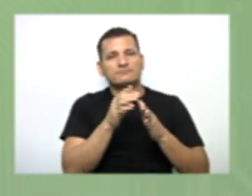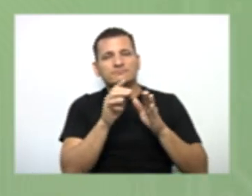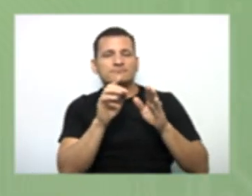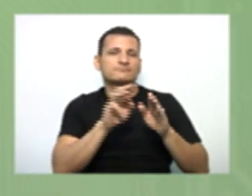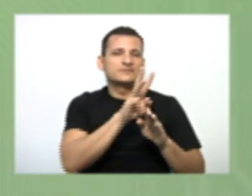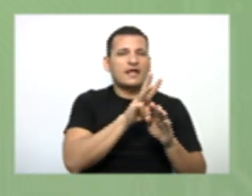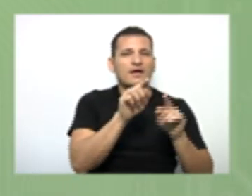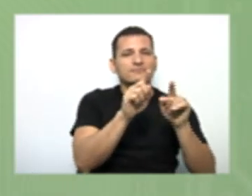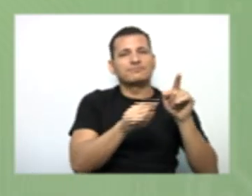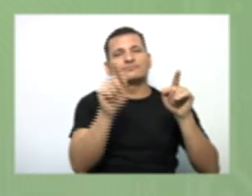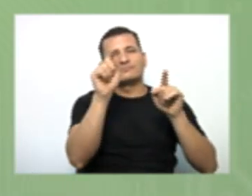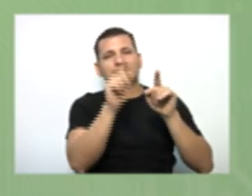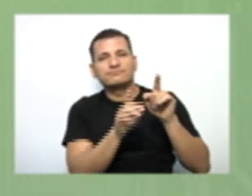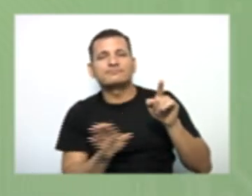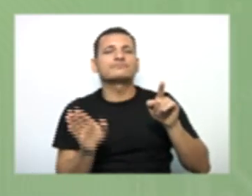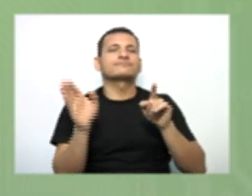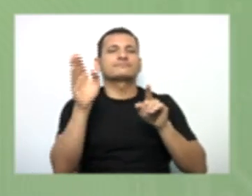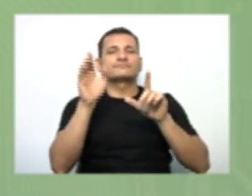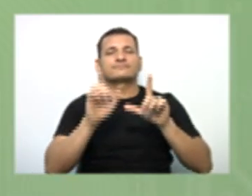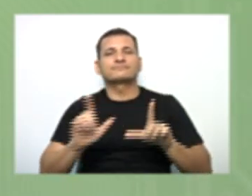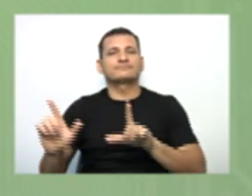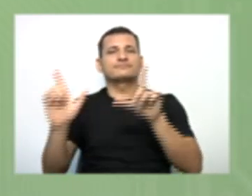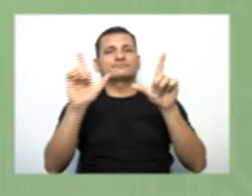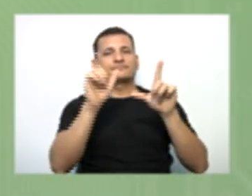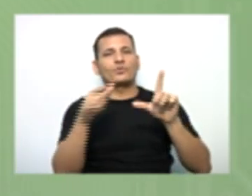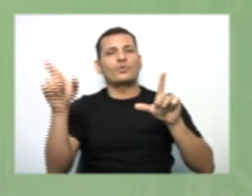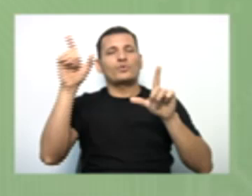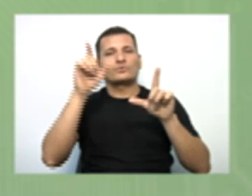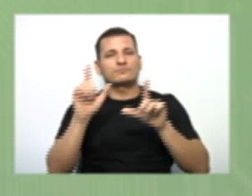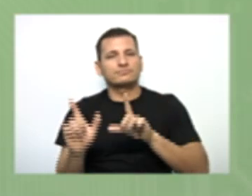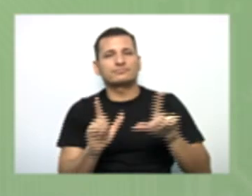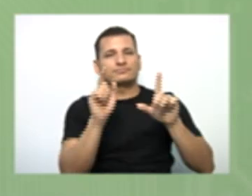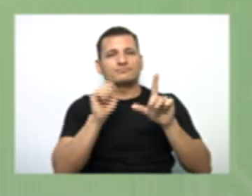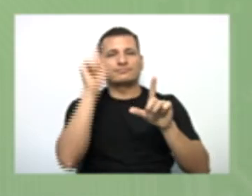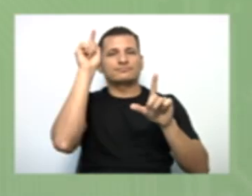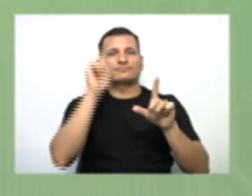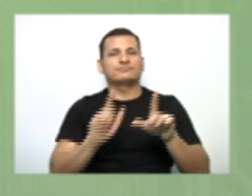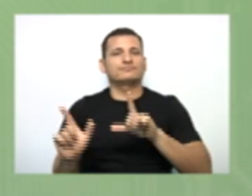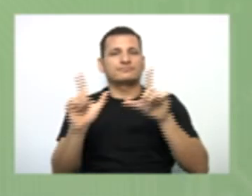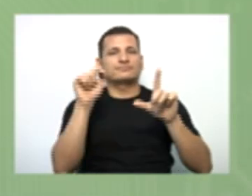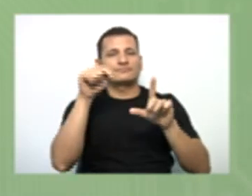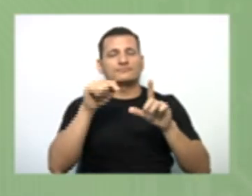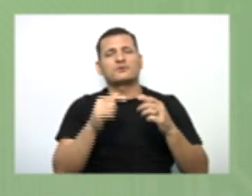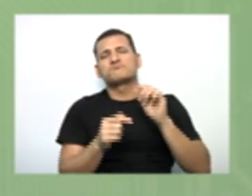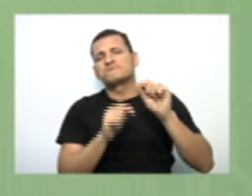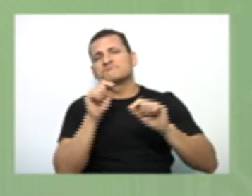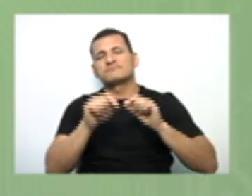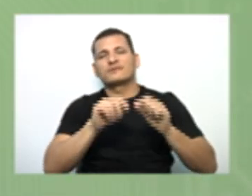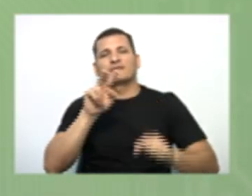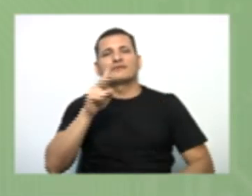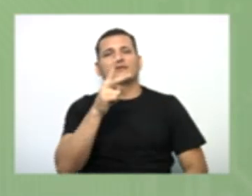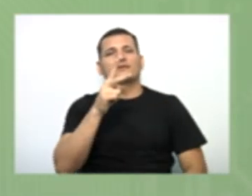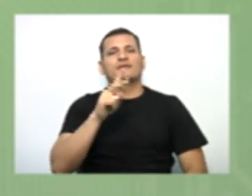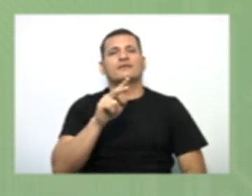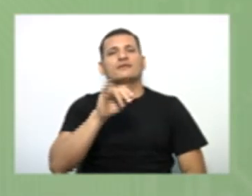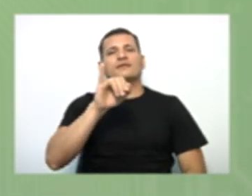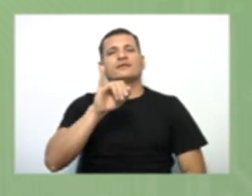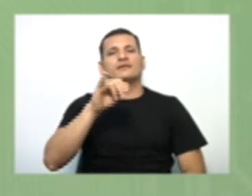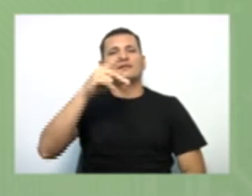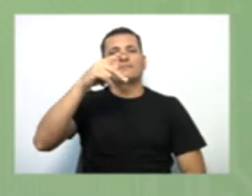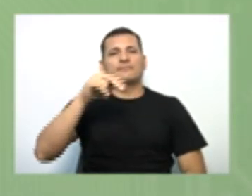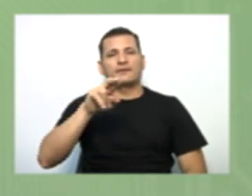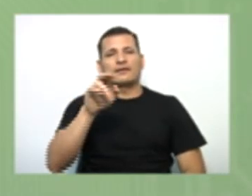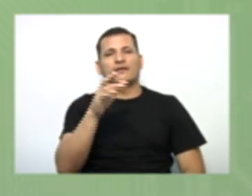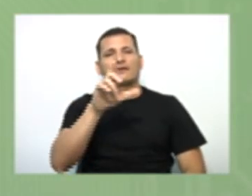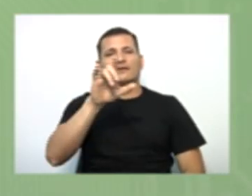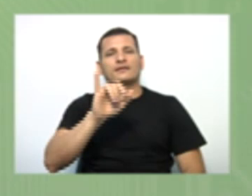website para outro, seguindo links e hiperlinks. O que é o hiperlink, professor? E por que aqui está com Y e por